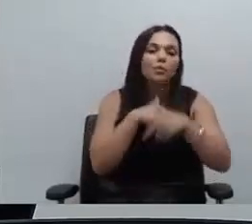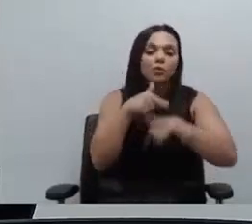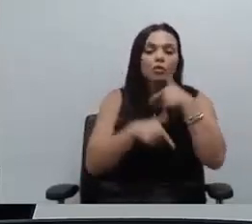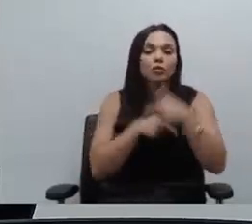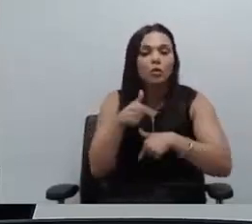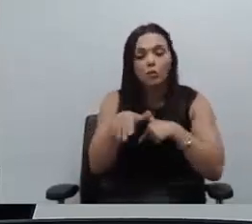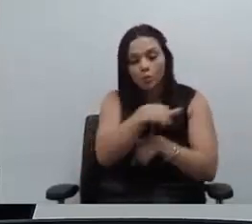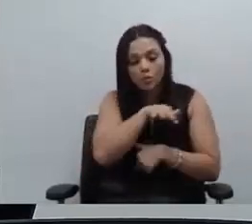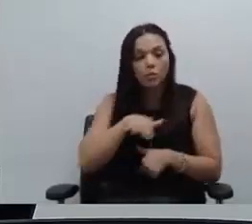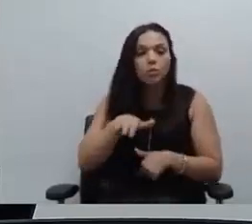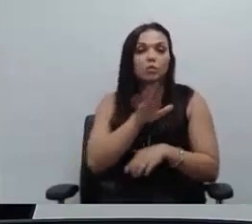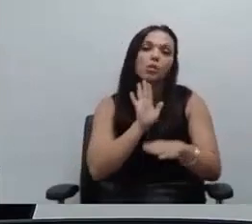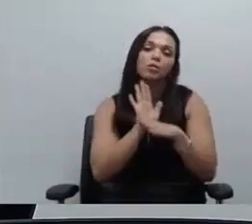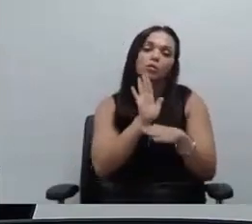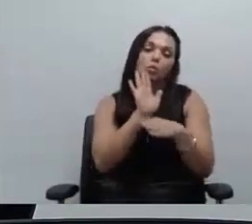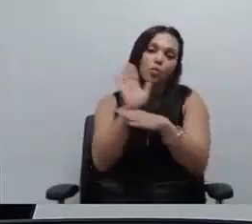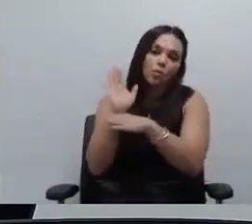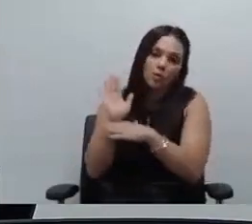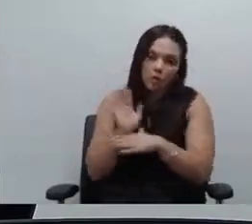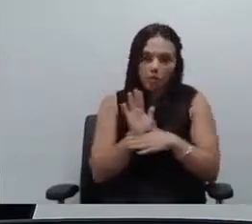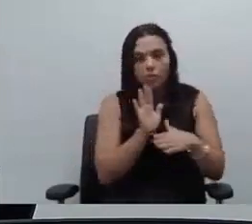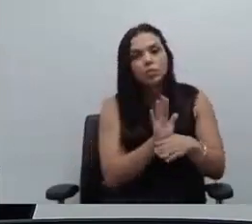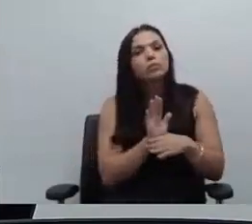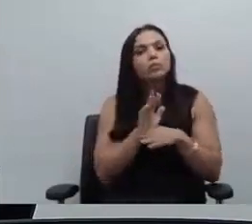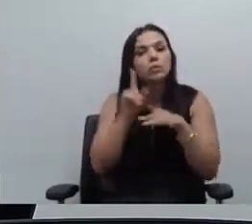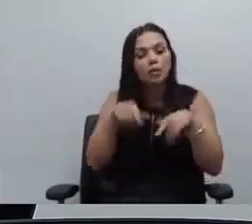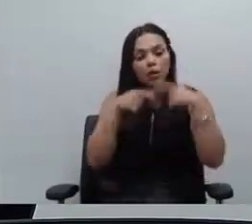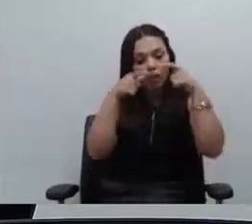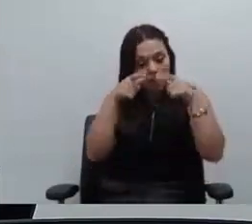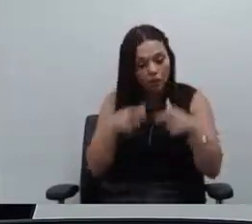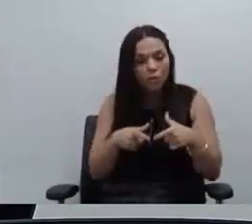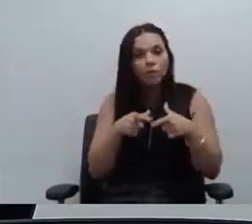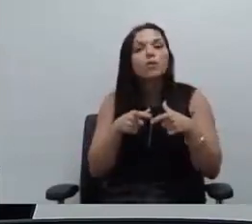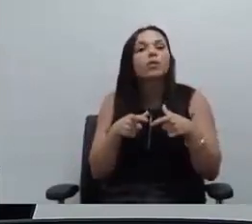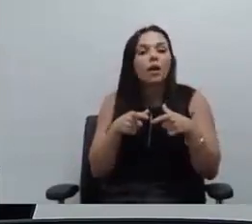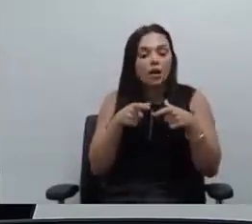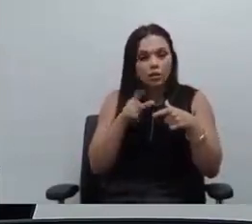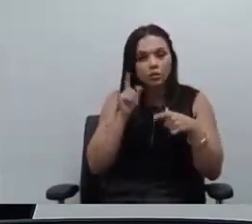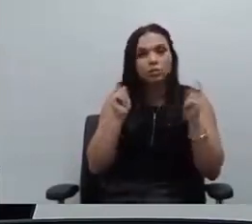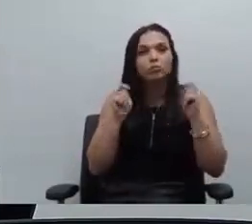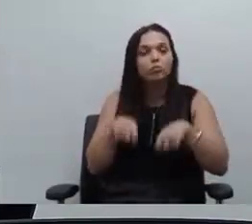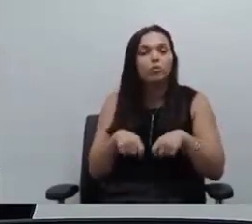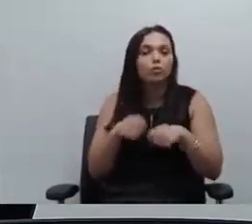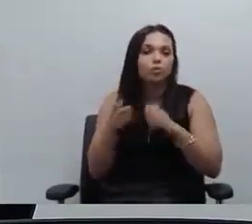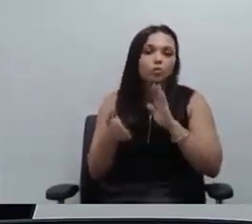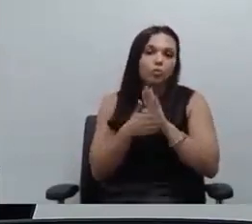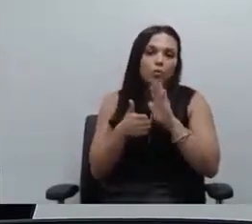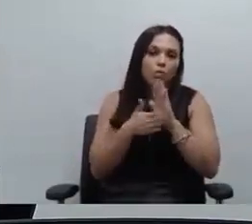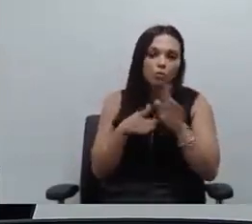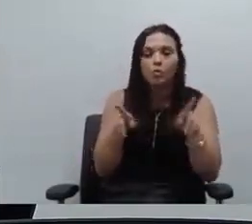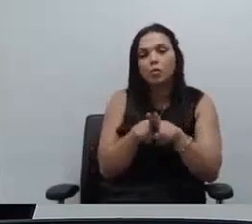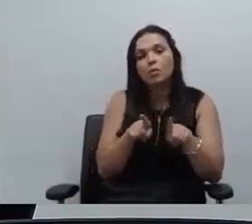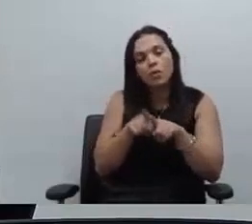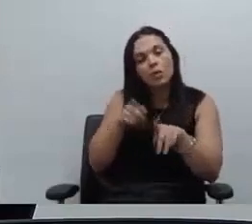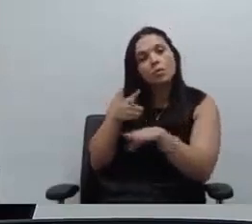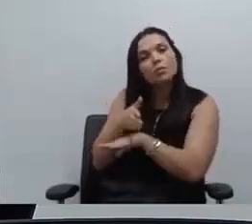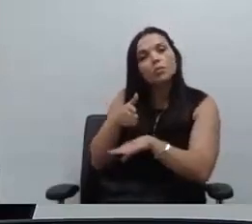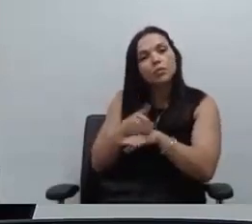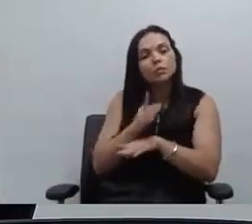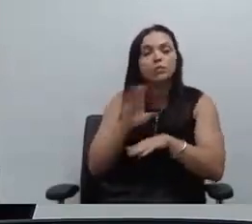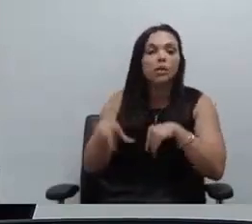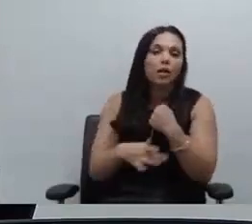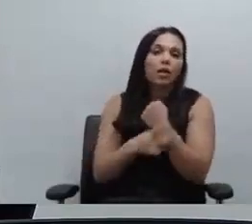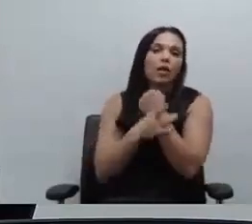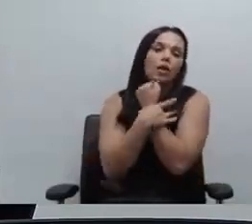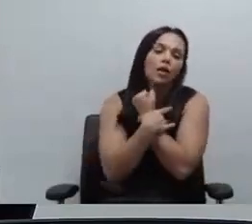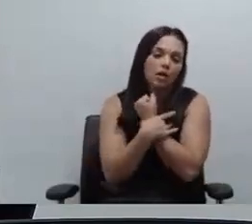para contribuições das unidades para que possam propor ou adaptar as atividades às realidades locais, garantindo